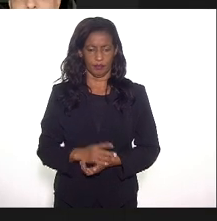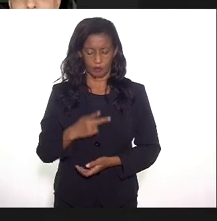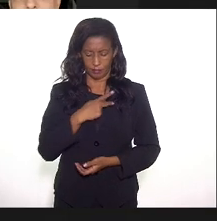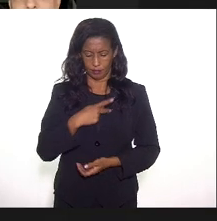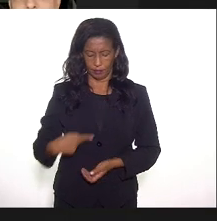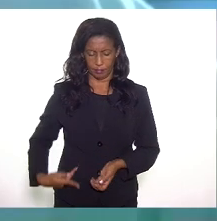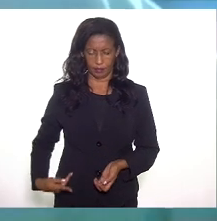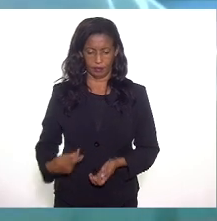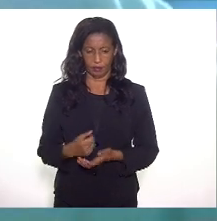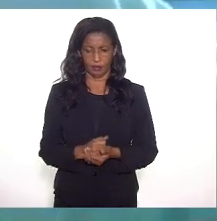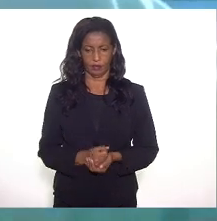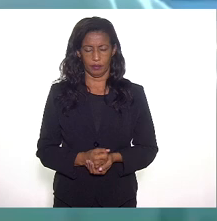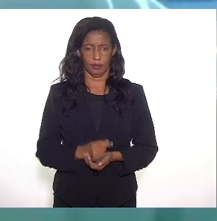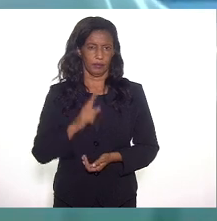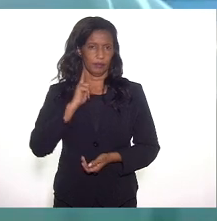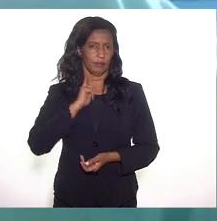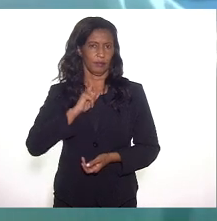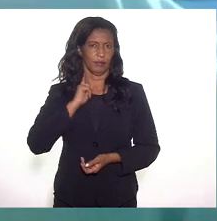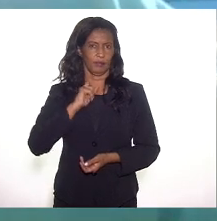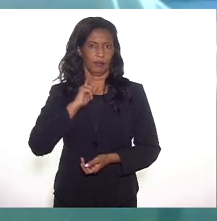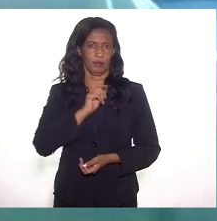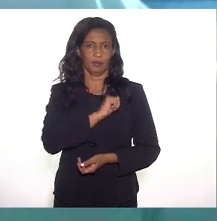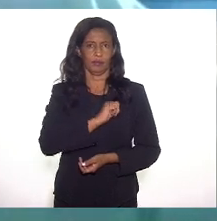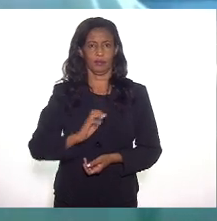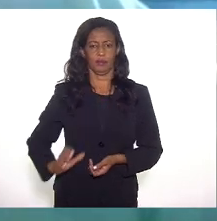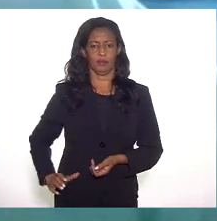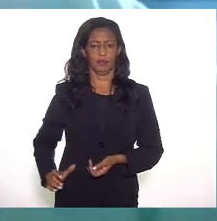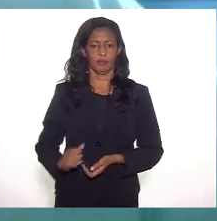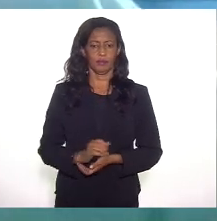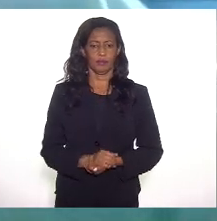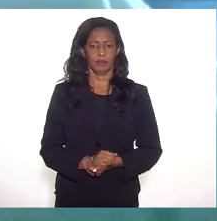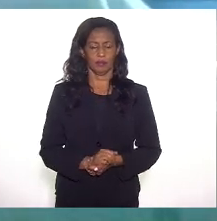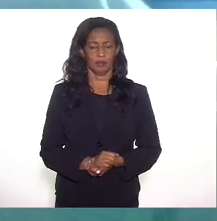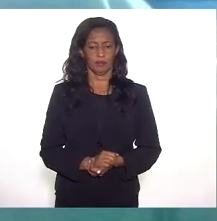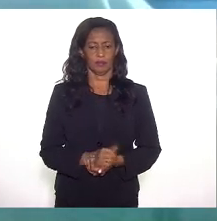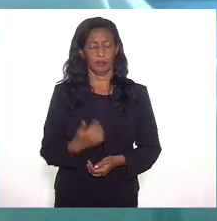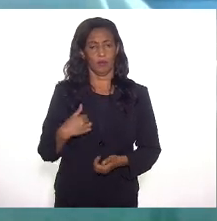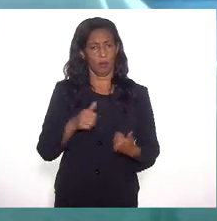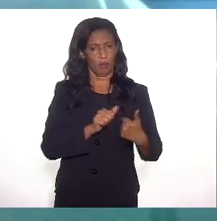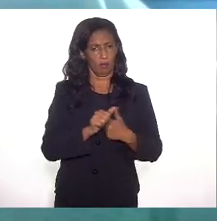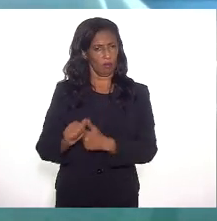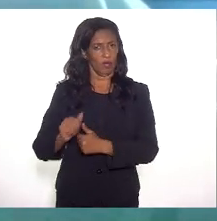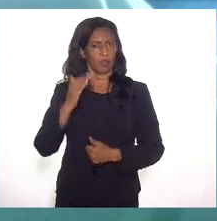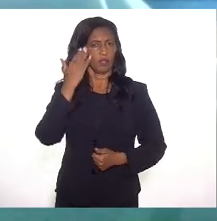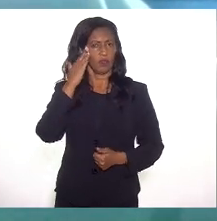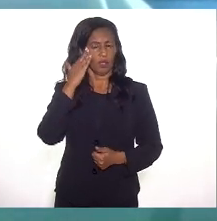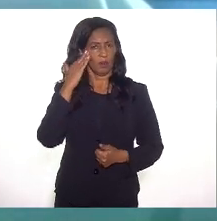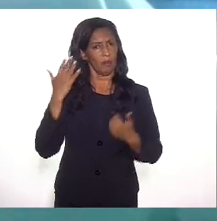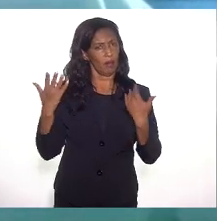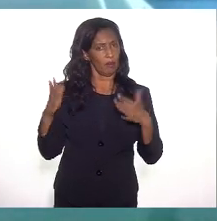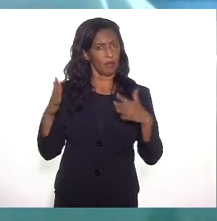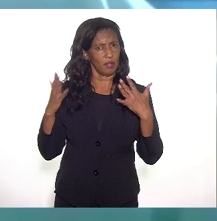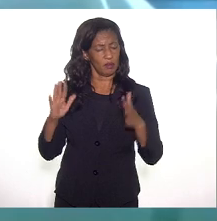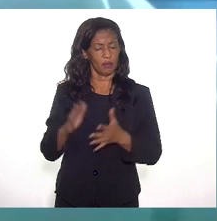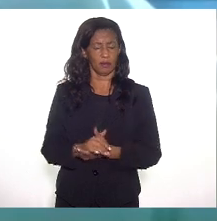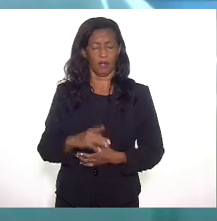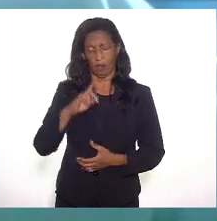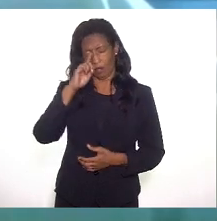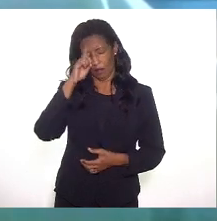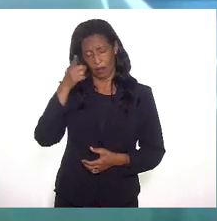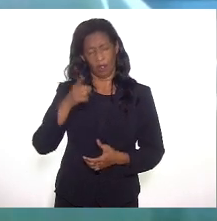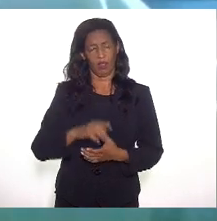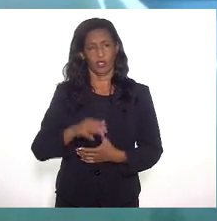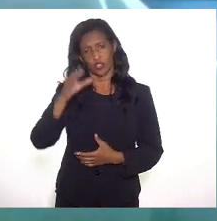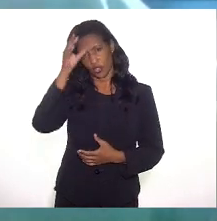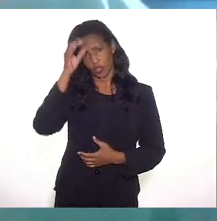Presidente rubro-negro, André Siciliano, acompanho o entendimento e parabenizo a ideia,